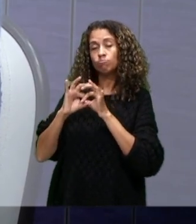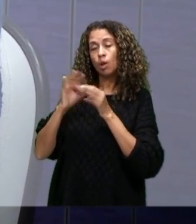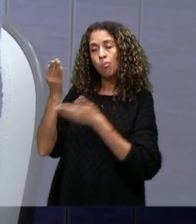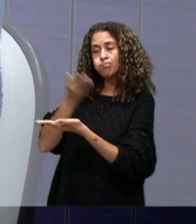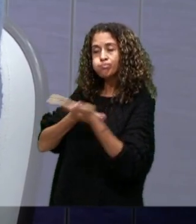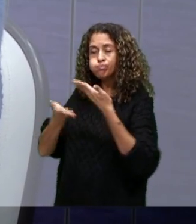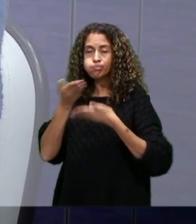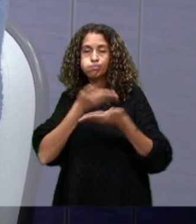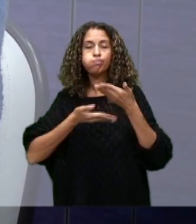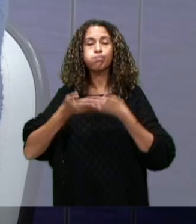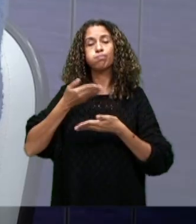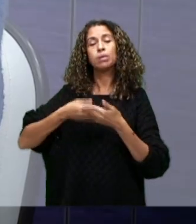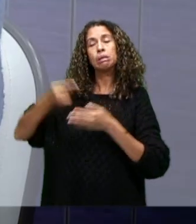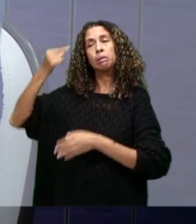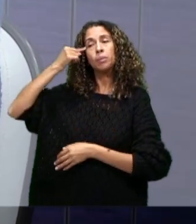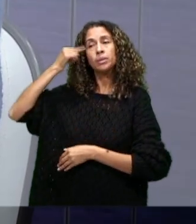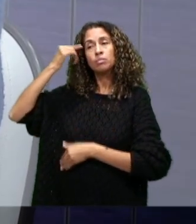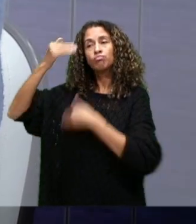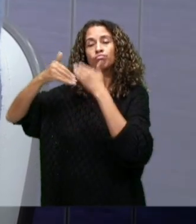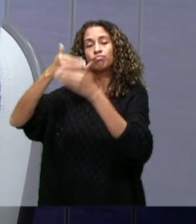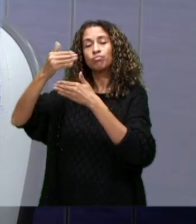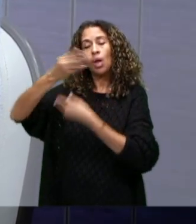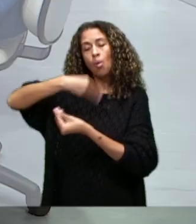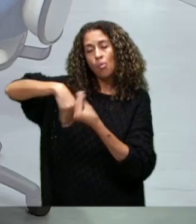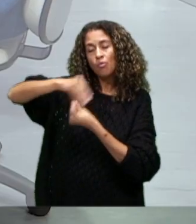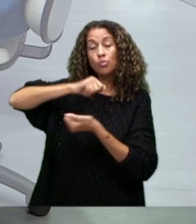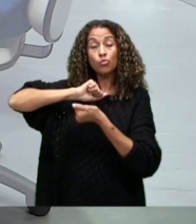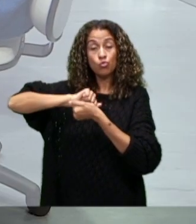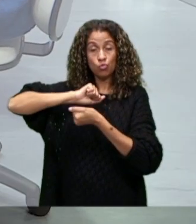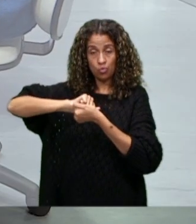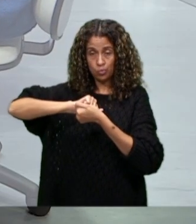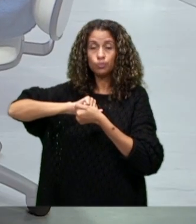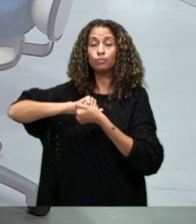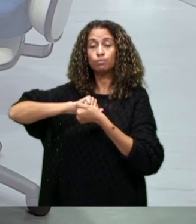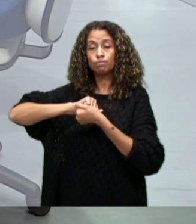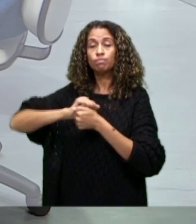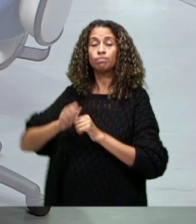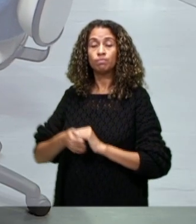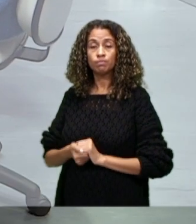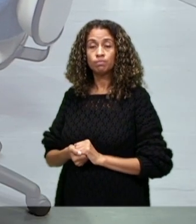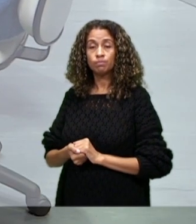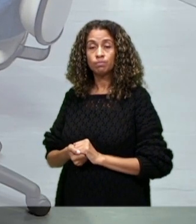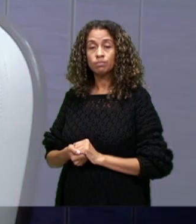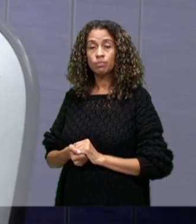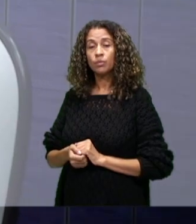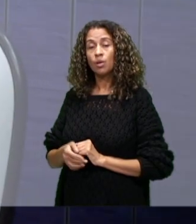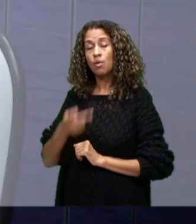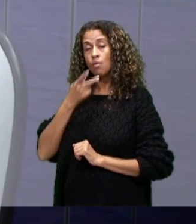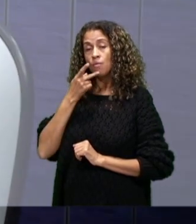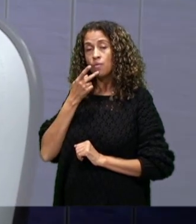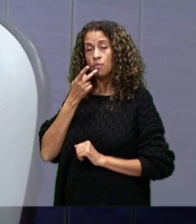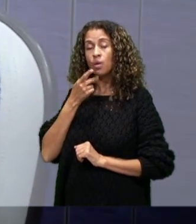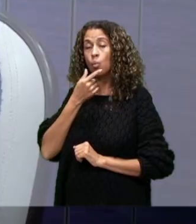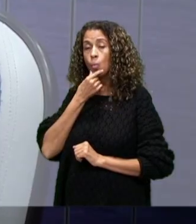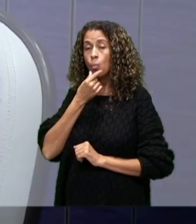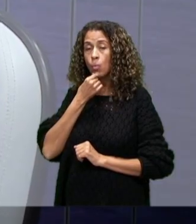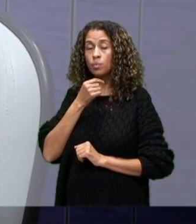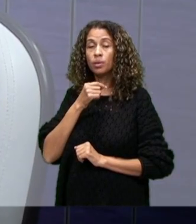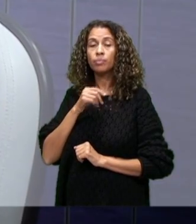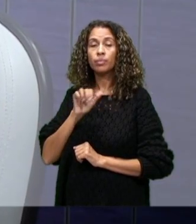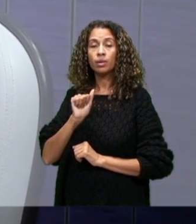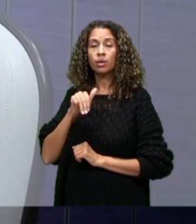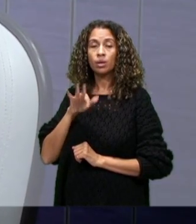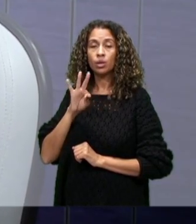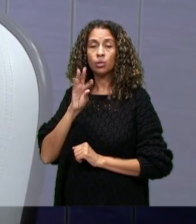dialogar e pensar num desenvolvimento envolvido, né? Tem um filósofo que eu gosto bastante, que é o Antônio Bispo, que ele